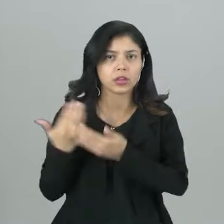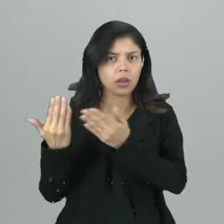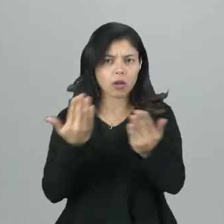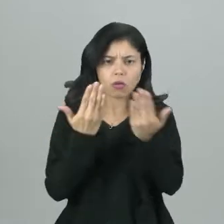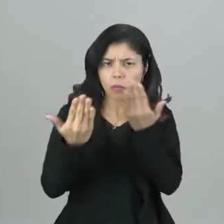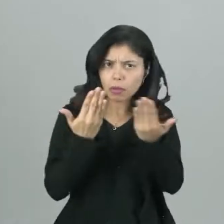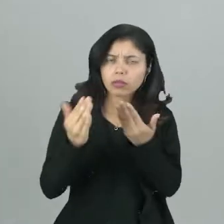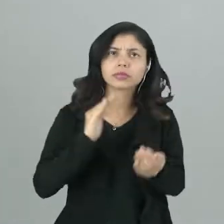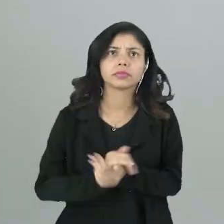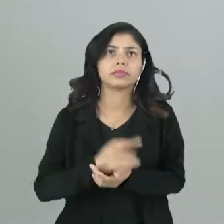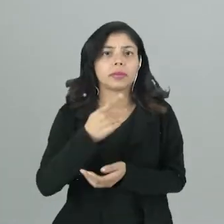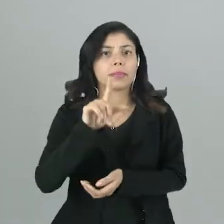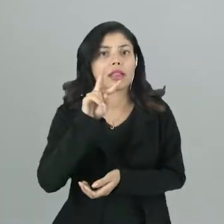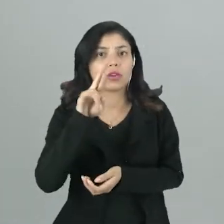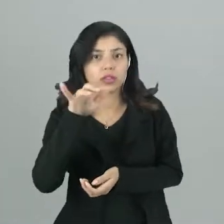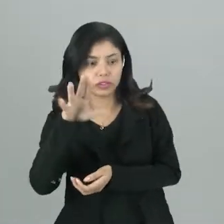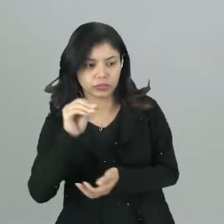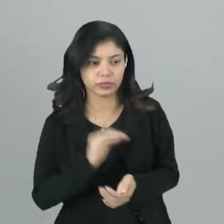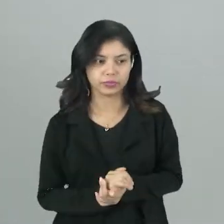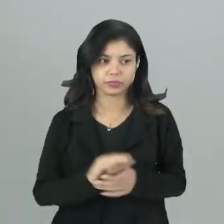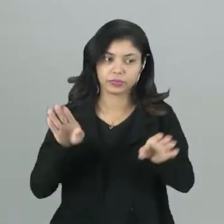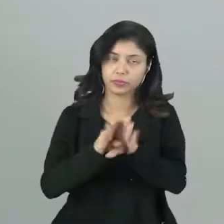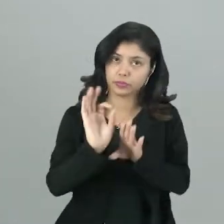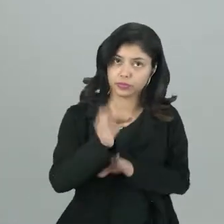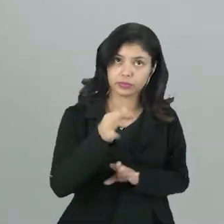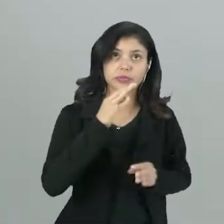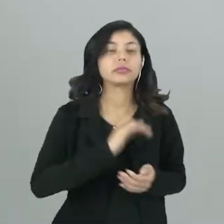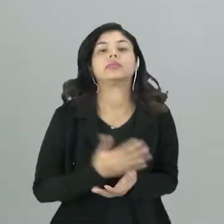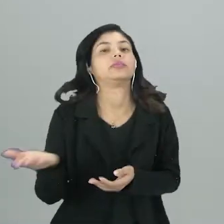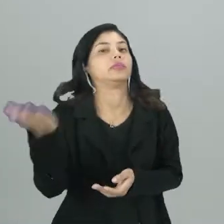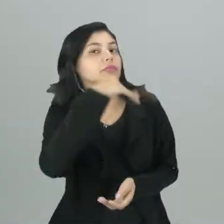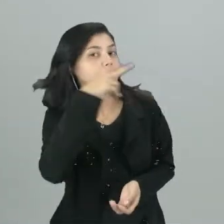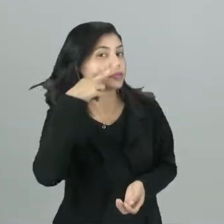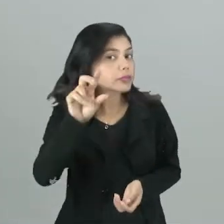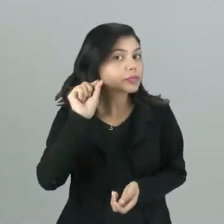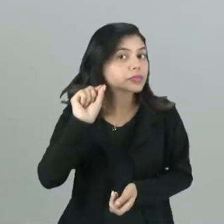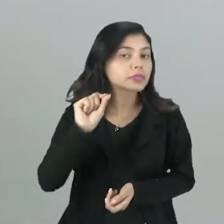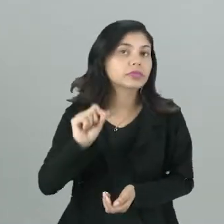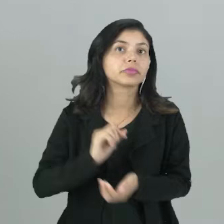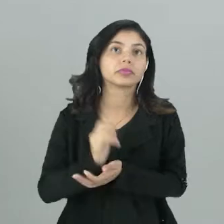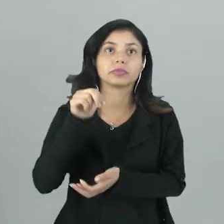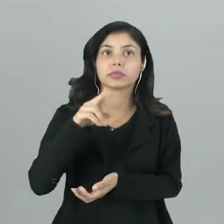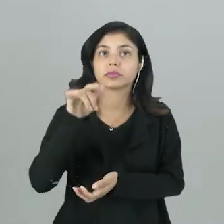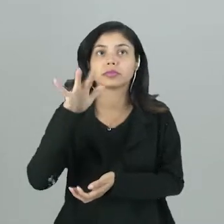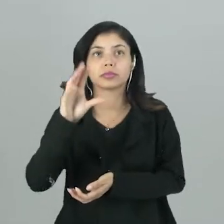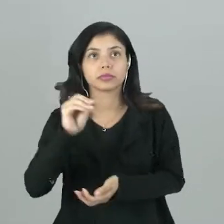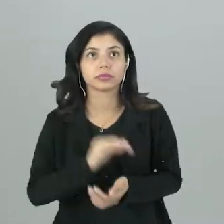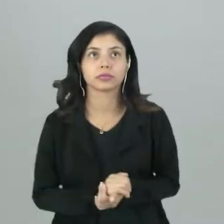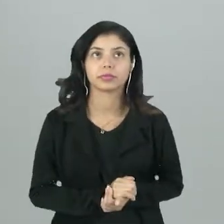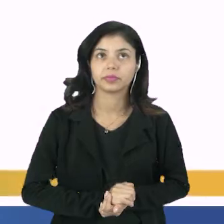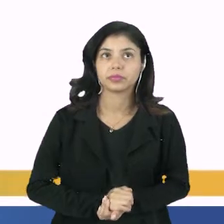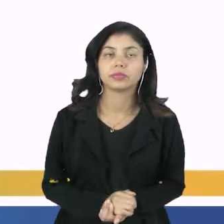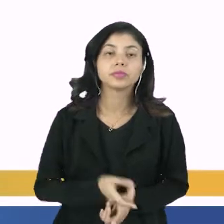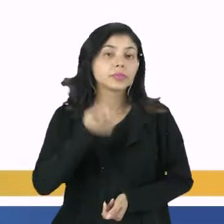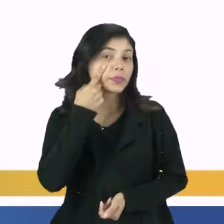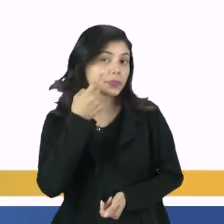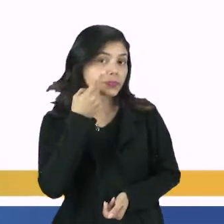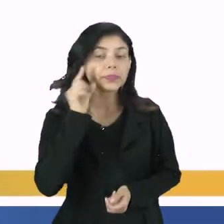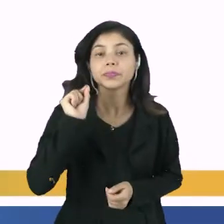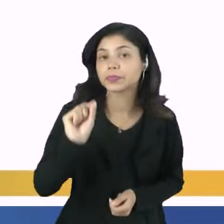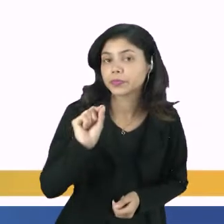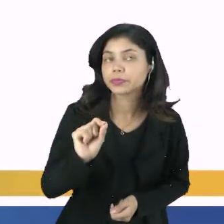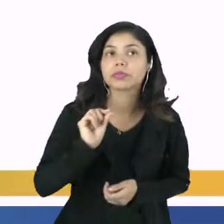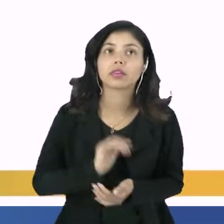comparação ao período paleolítico, certo? Então vamos lá ver o que é o neolítico. Observem aí. O que